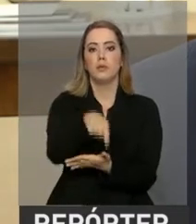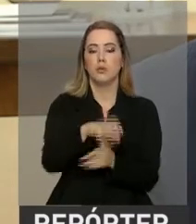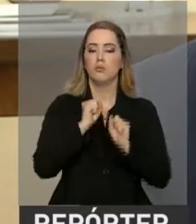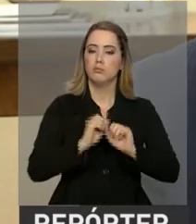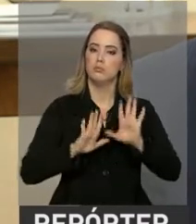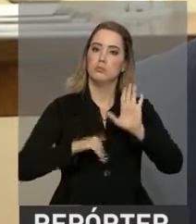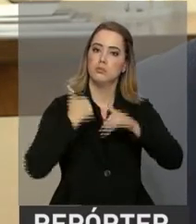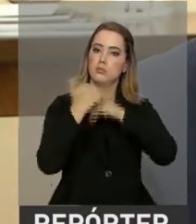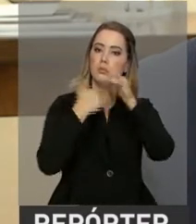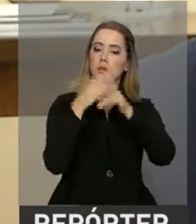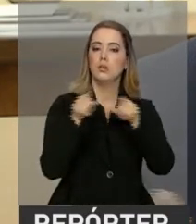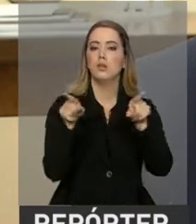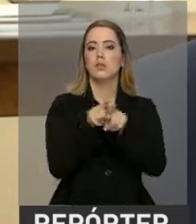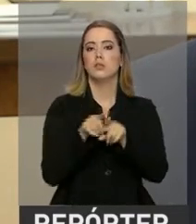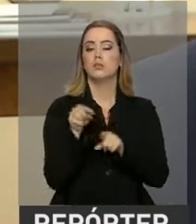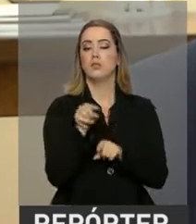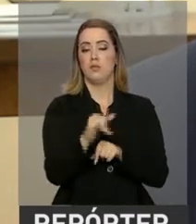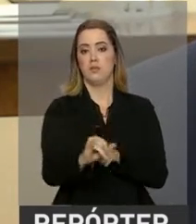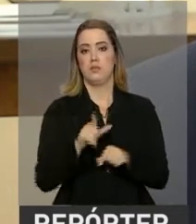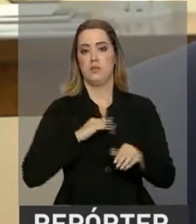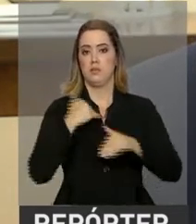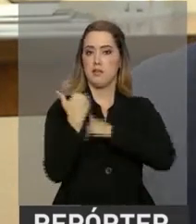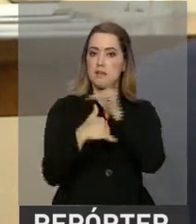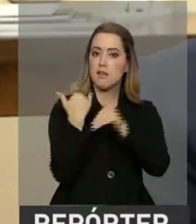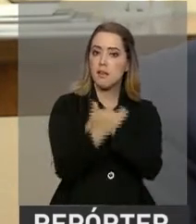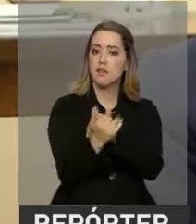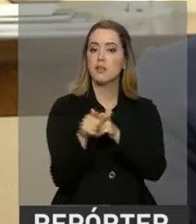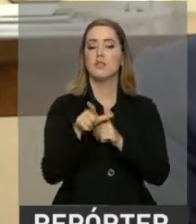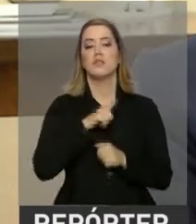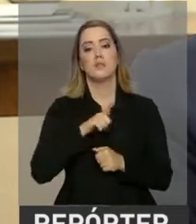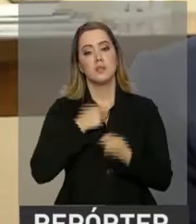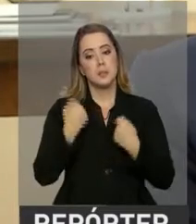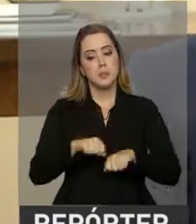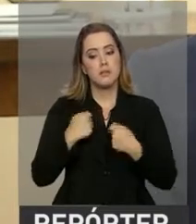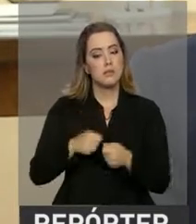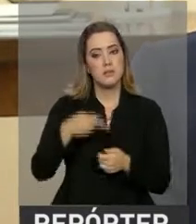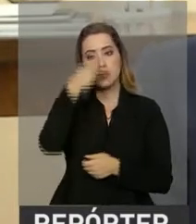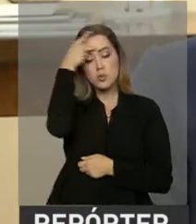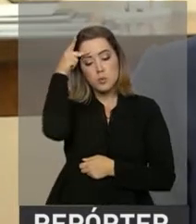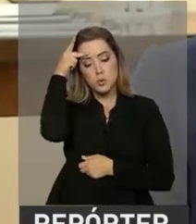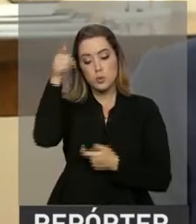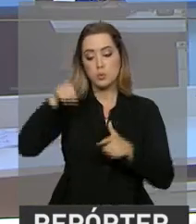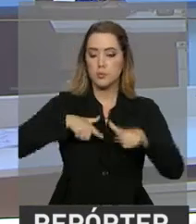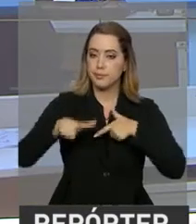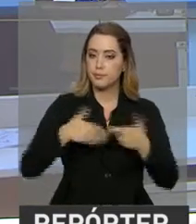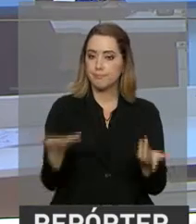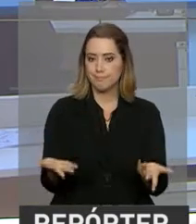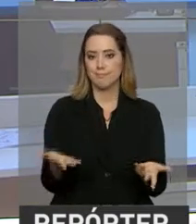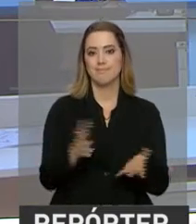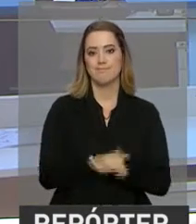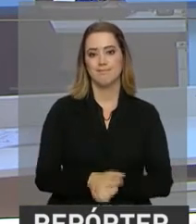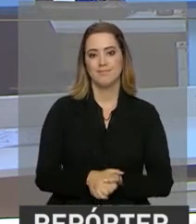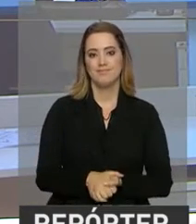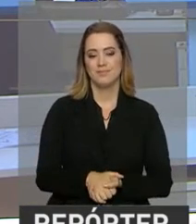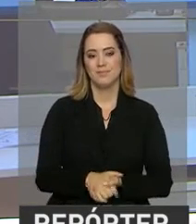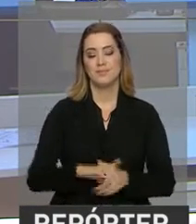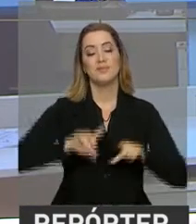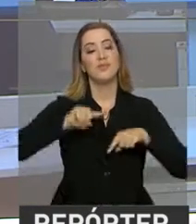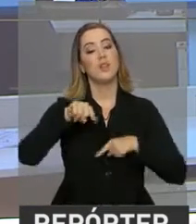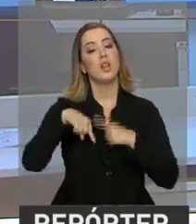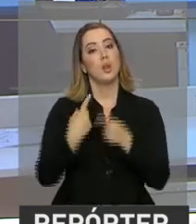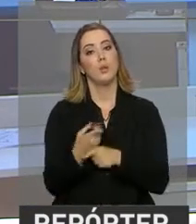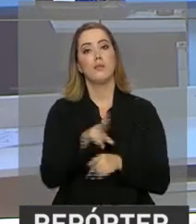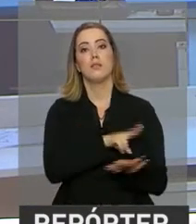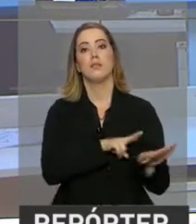e quando você cresce obrigatoriamente você precisa contratar pessoas para trabalhar na semana que vem o presidente